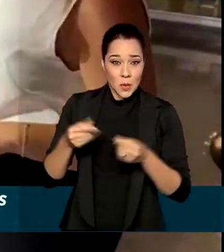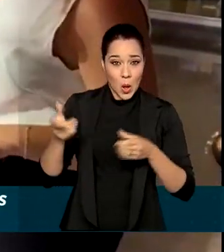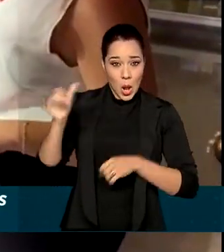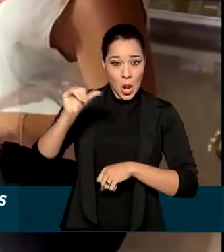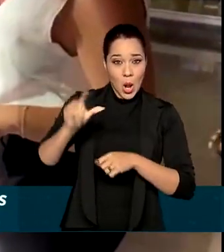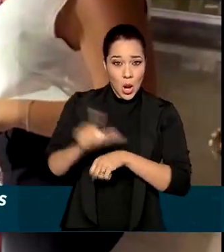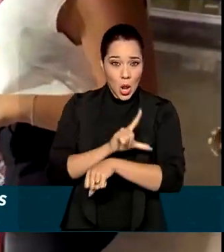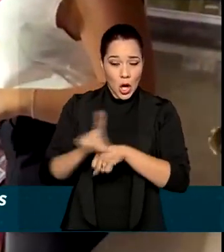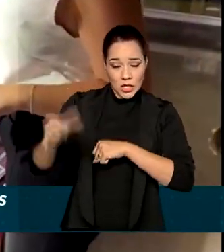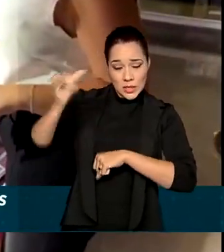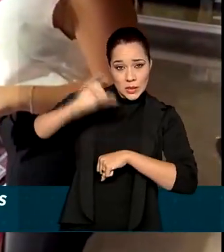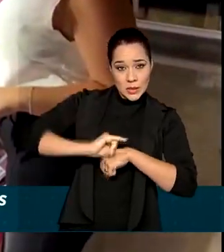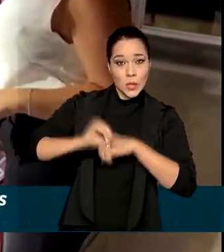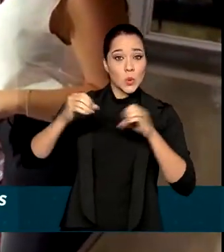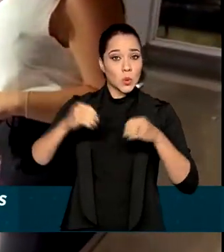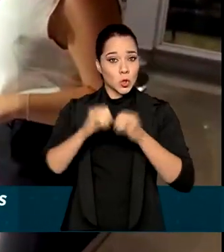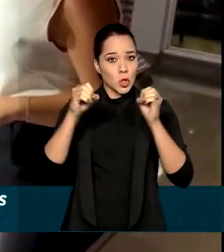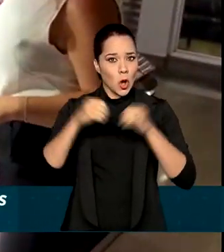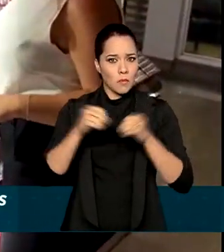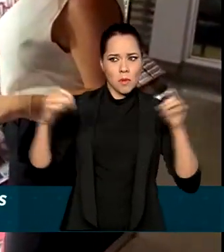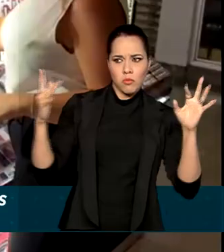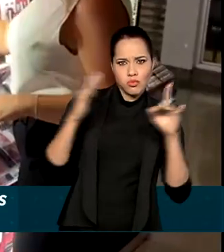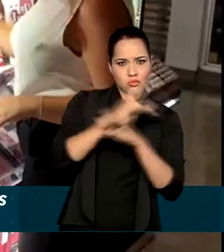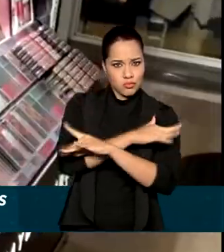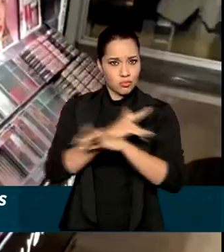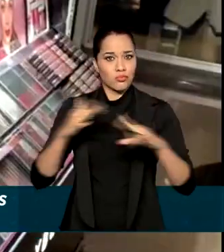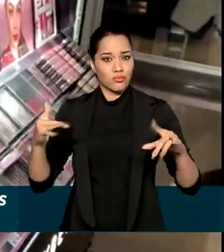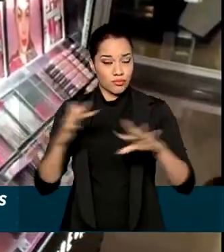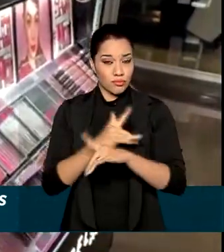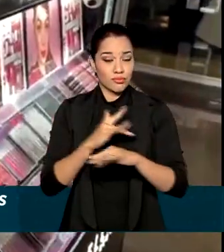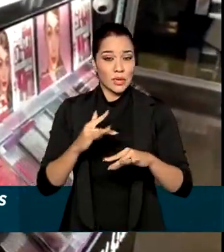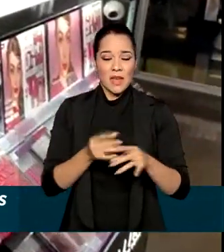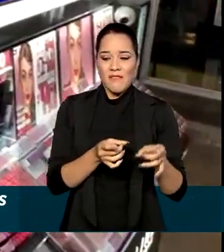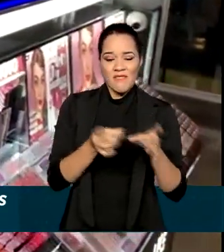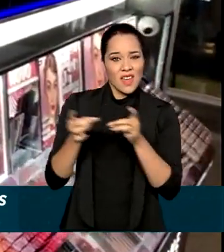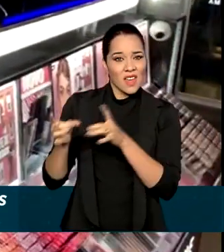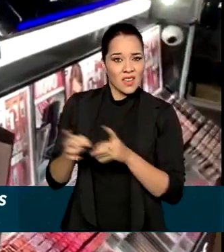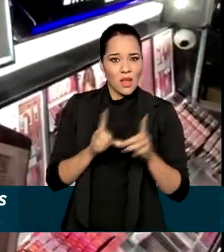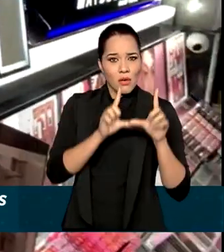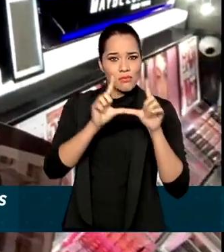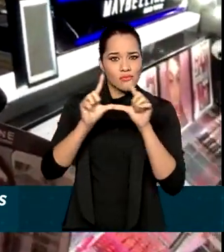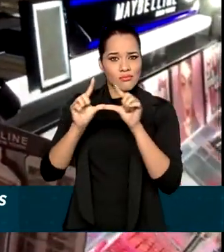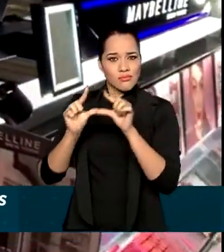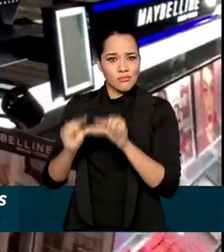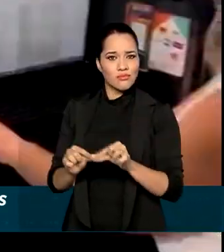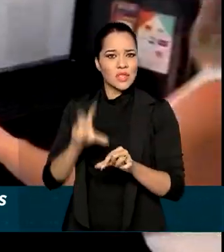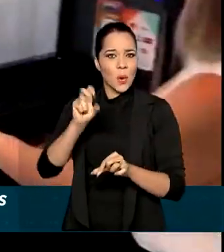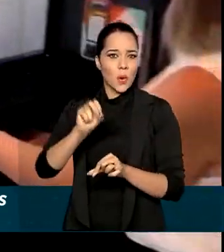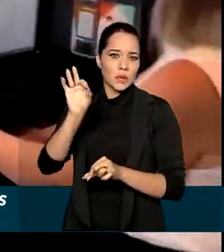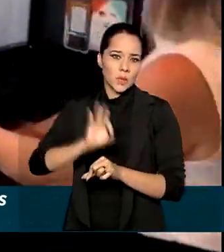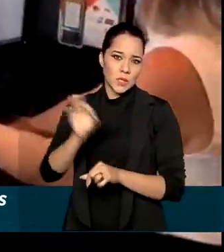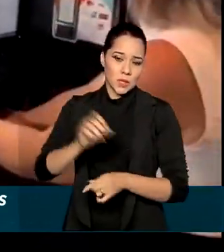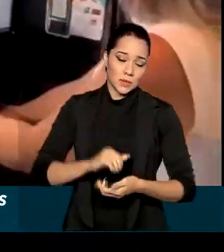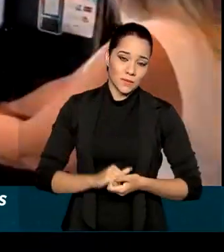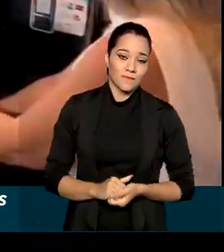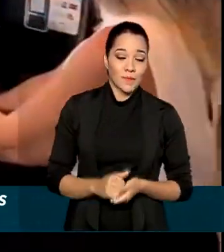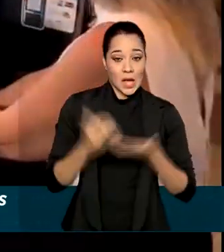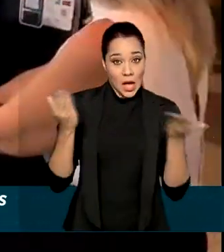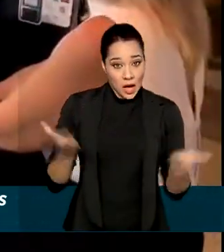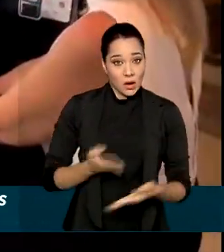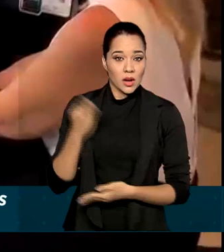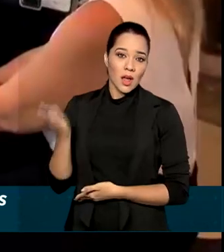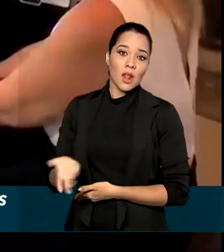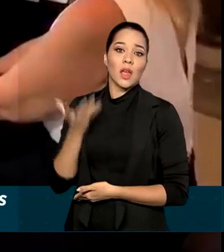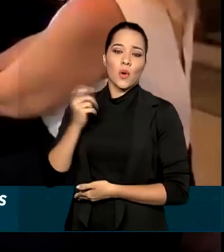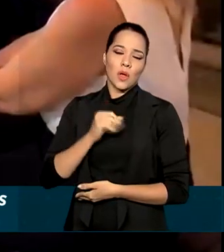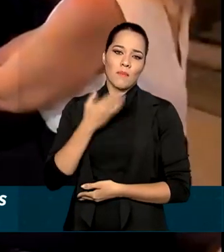localizada em um shopping center de grande movimento em Brasília, as vendas caíram pela metade. Agora, Gabriela